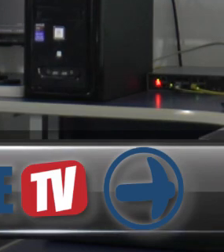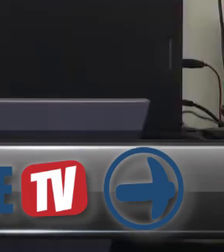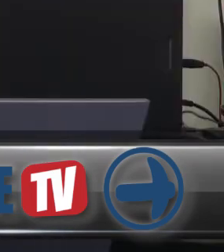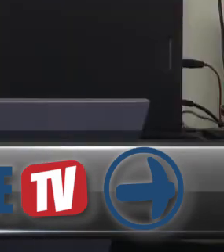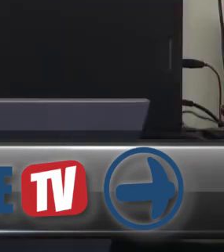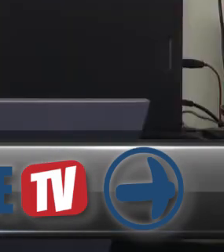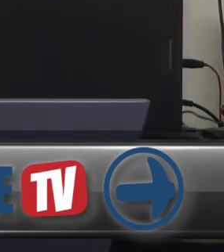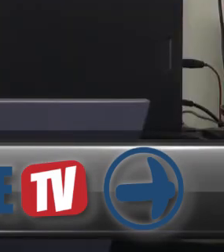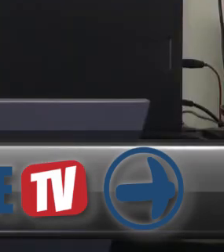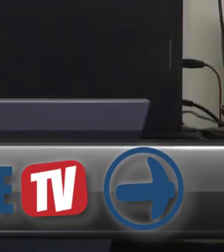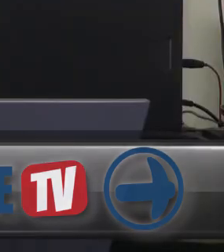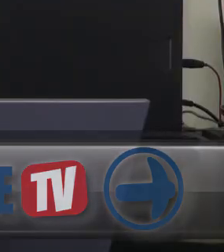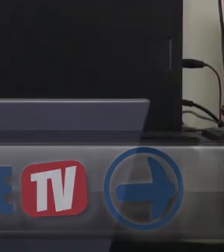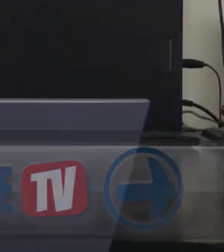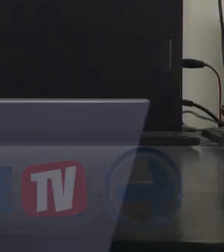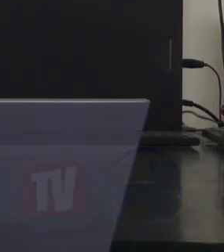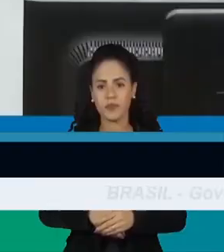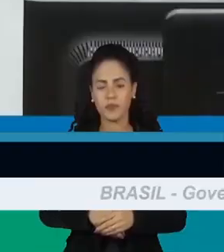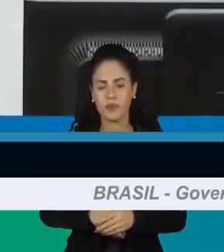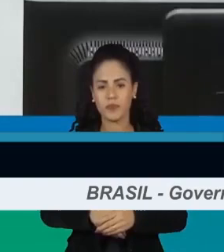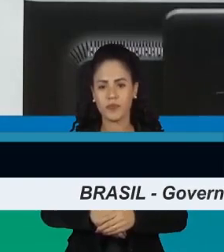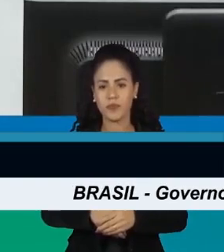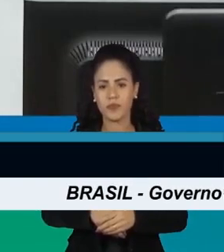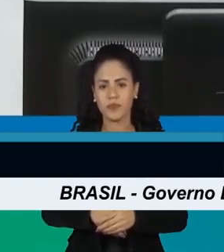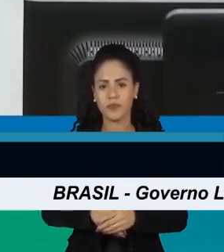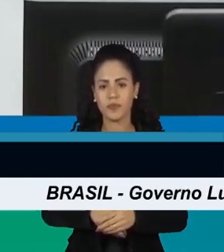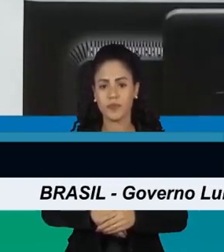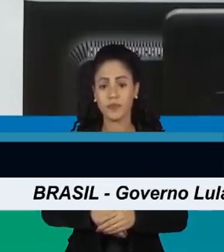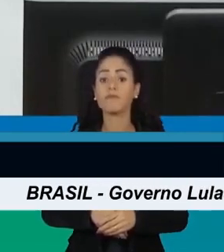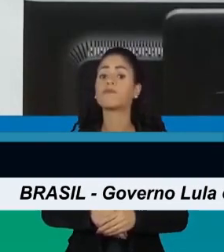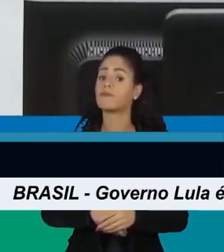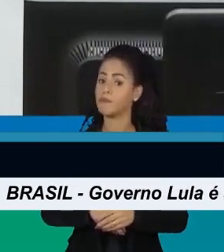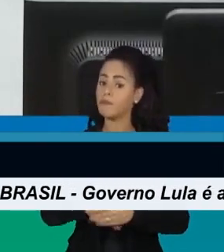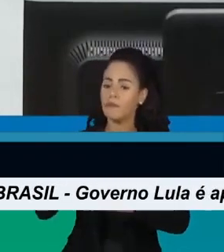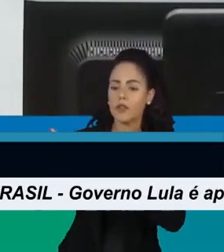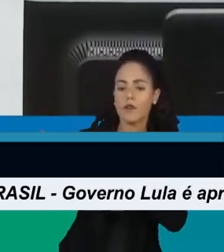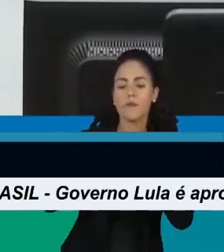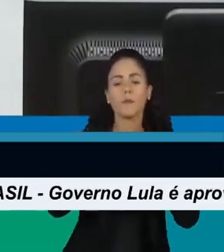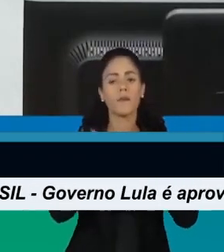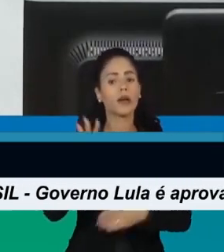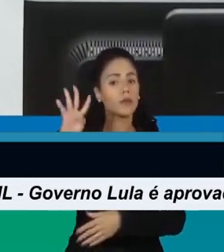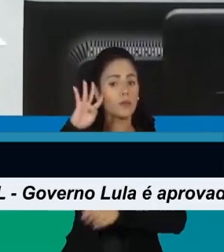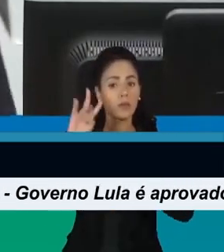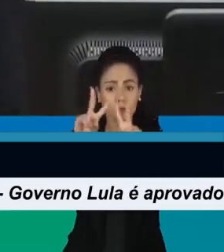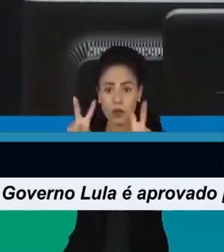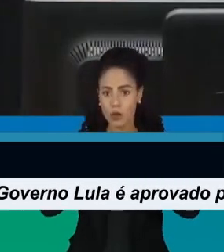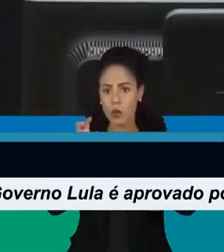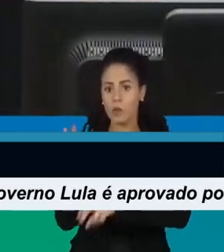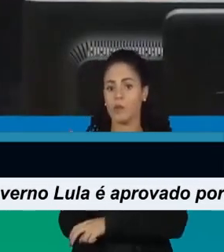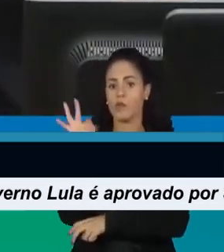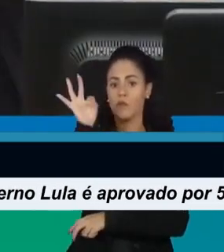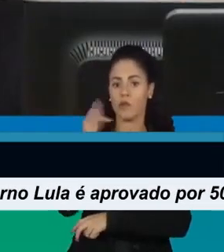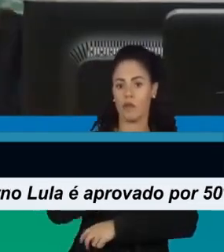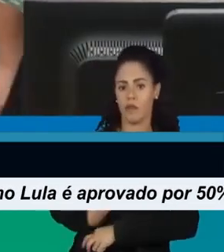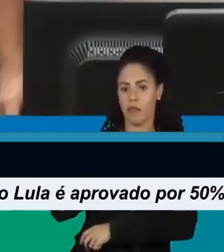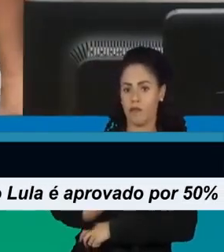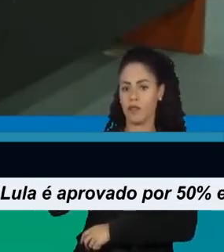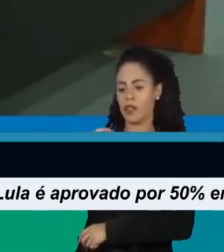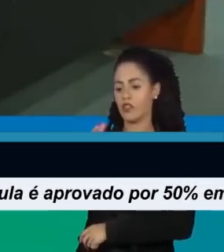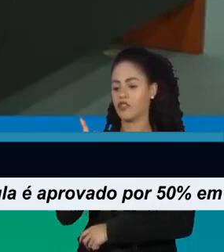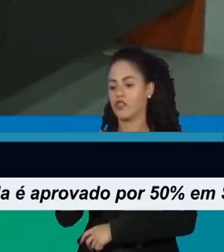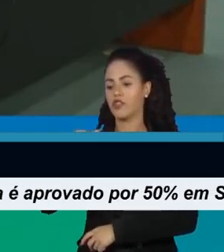abstenções. Acompanhe. A discussão desta quarta-feira sobre o futuro político de Chiquinho